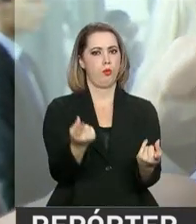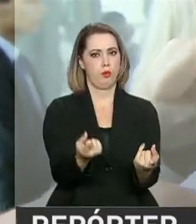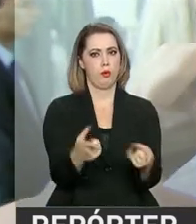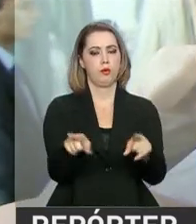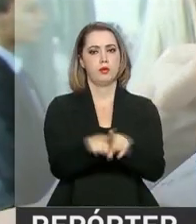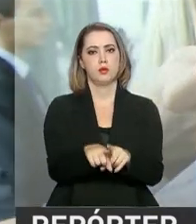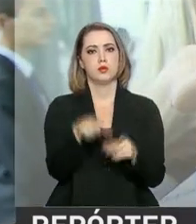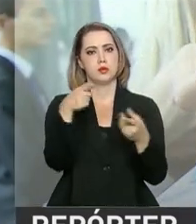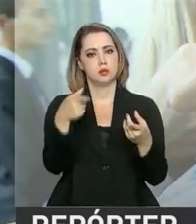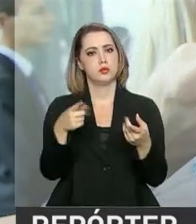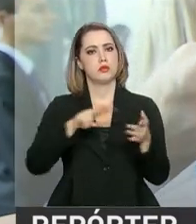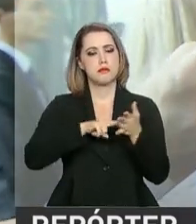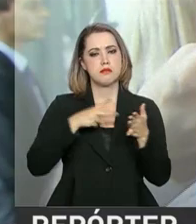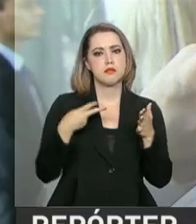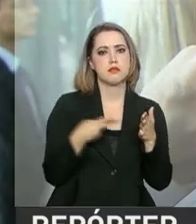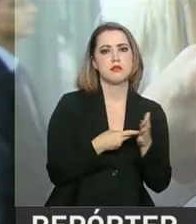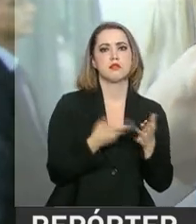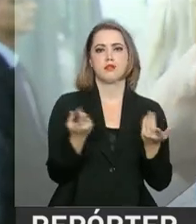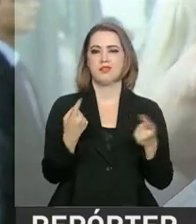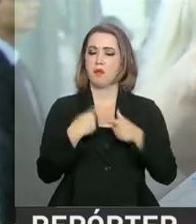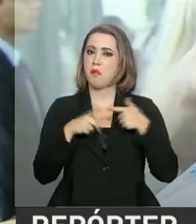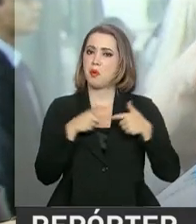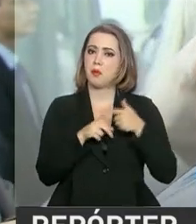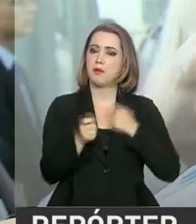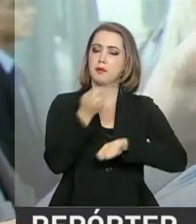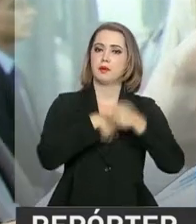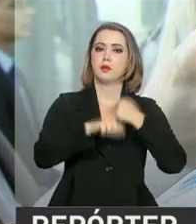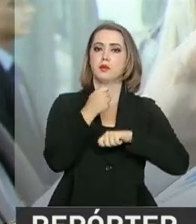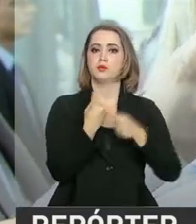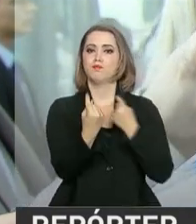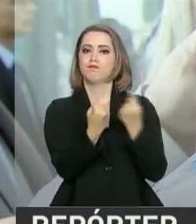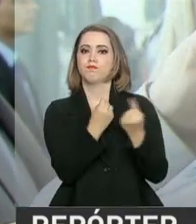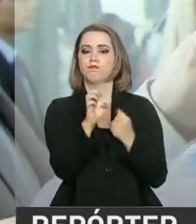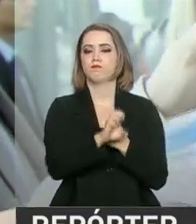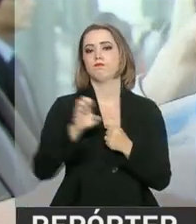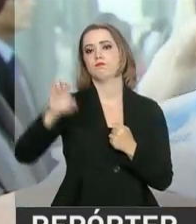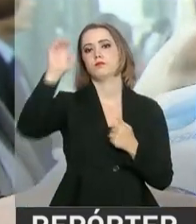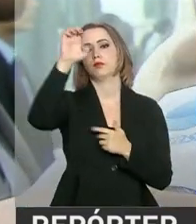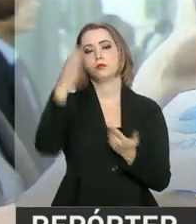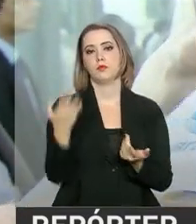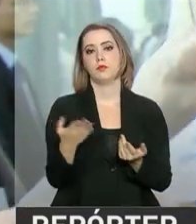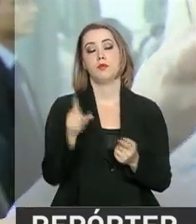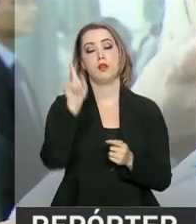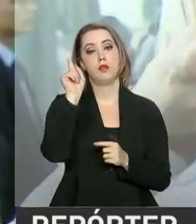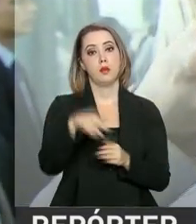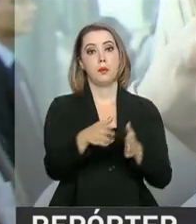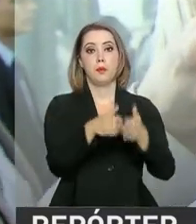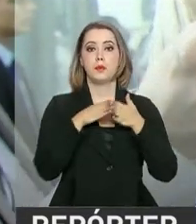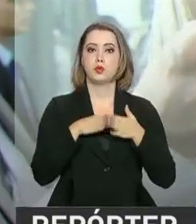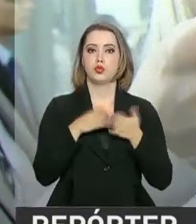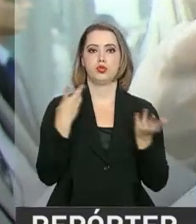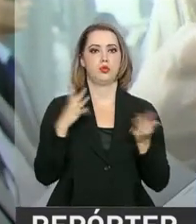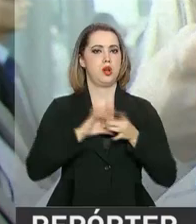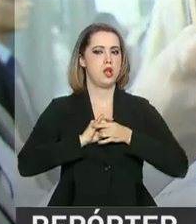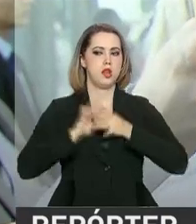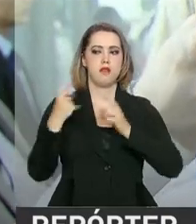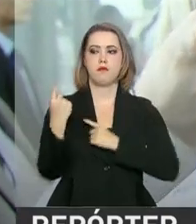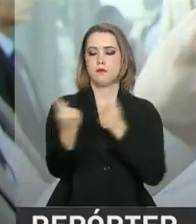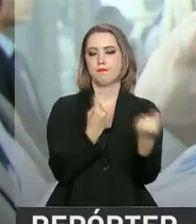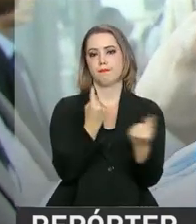configurem a situação de insolvência dos estados. É um pedido voluntário de cada